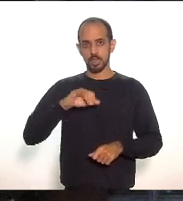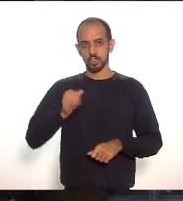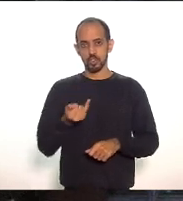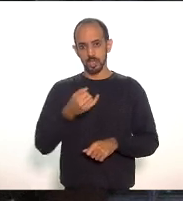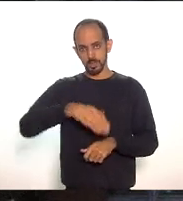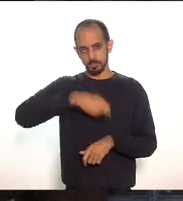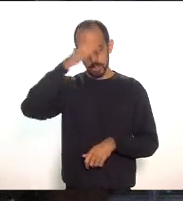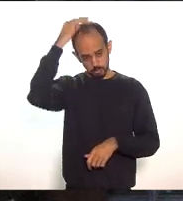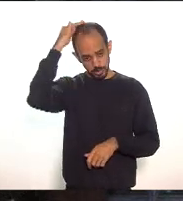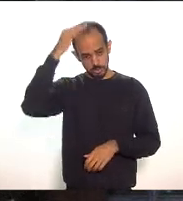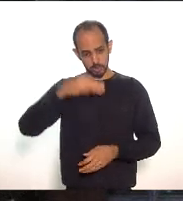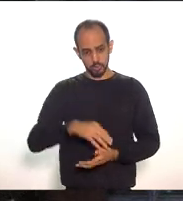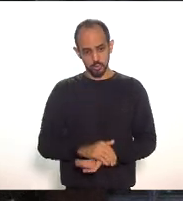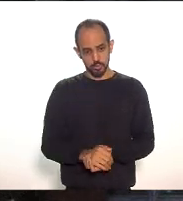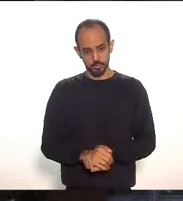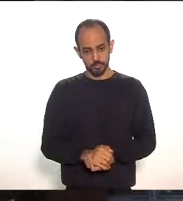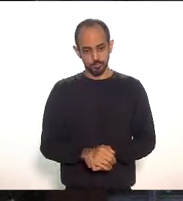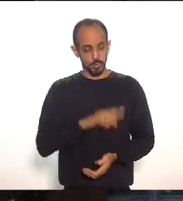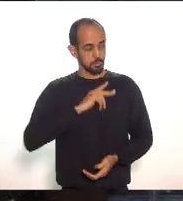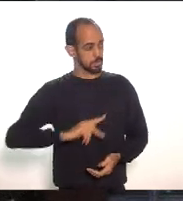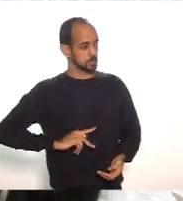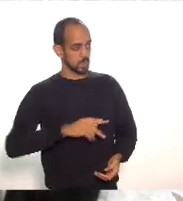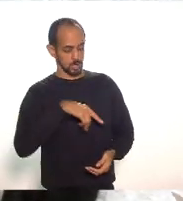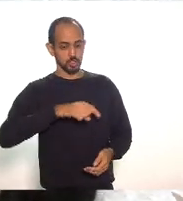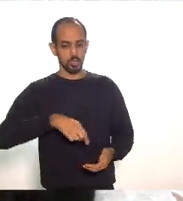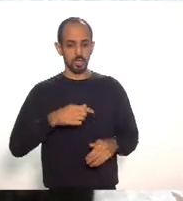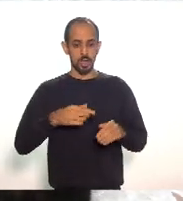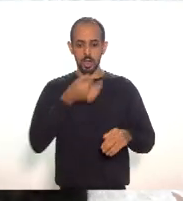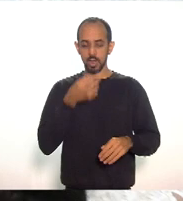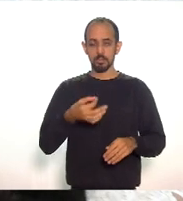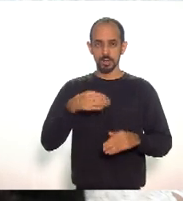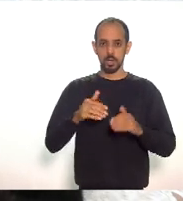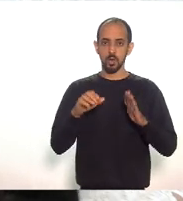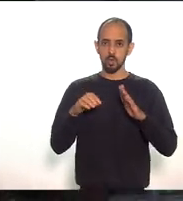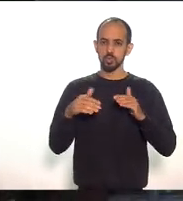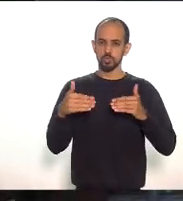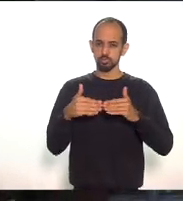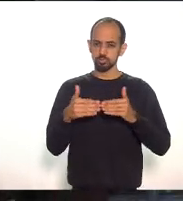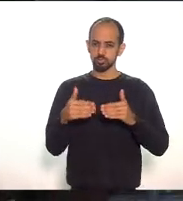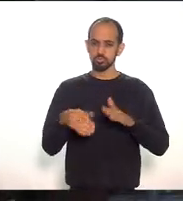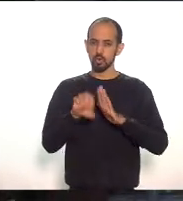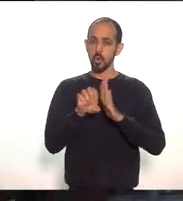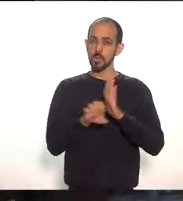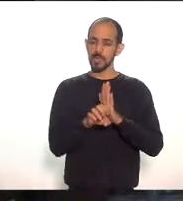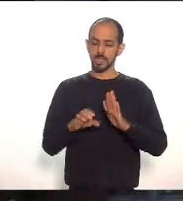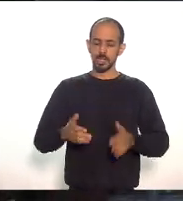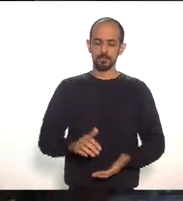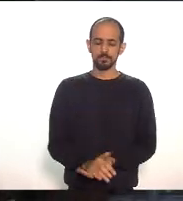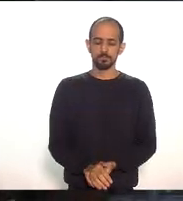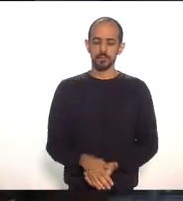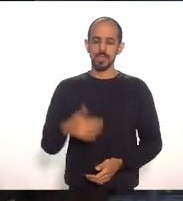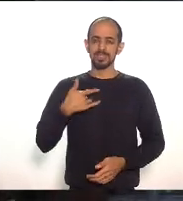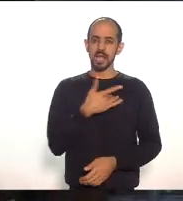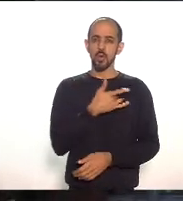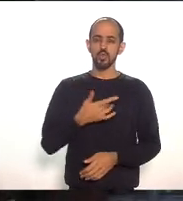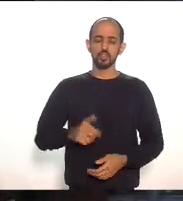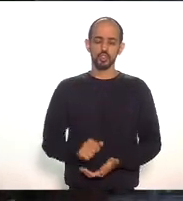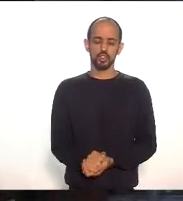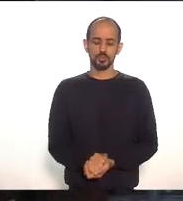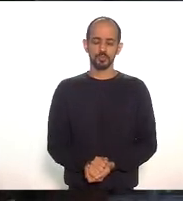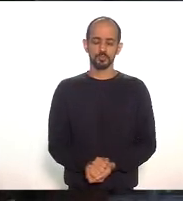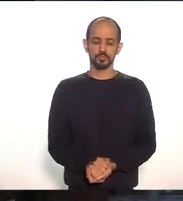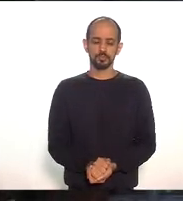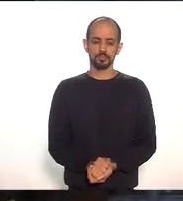Deputado Márcio Pacheco seu presente parecer pela condicionalidade com emenda e pela comissão de saúde deputada